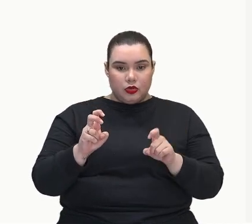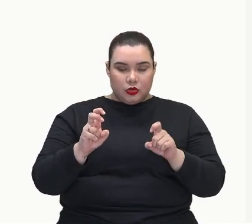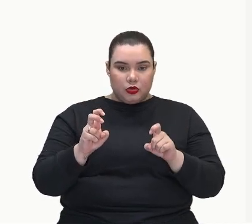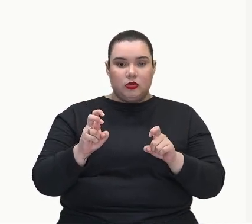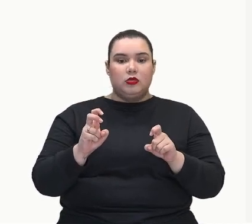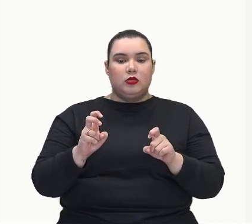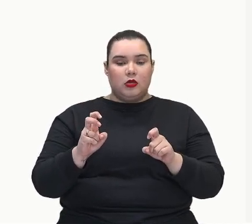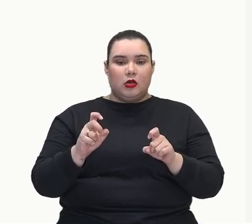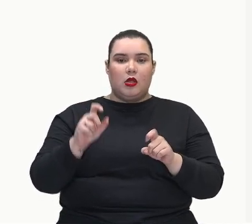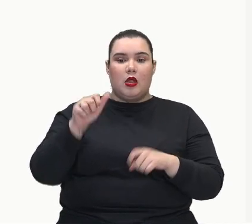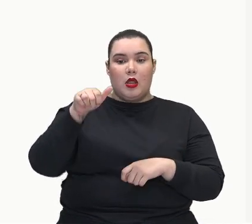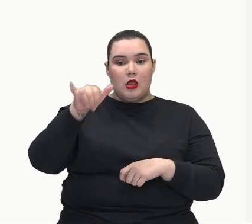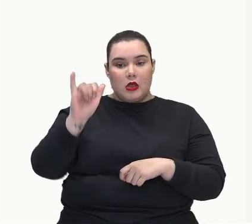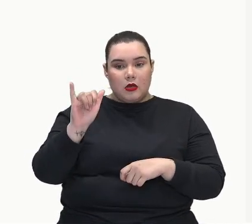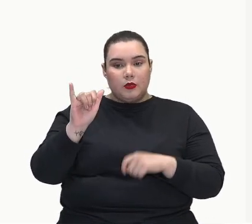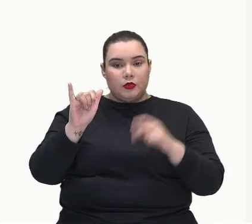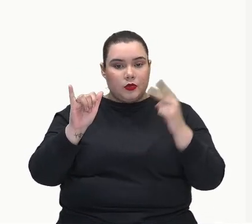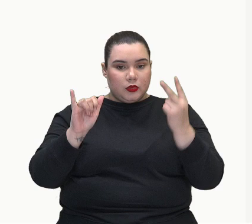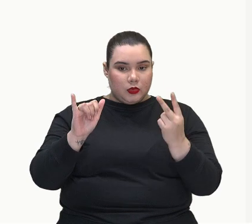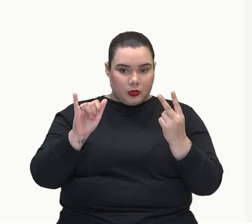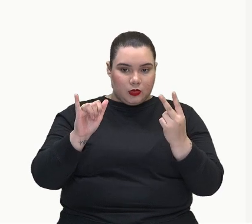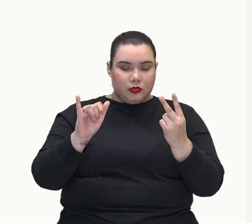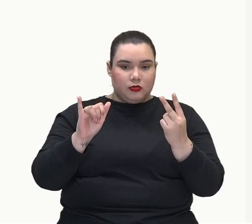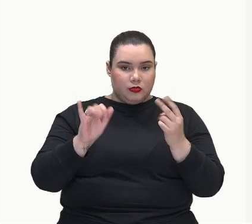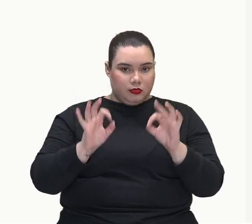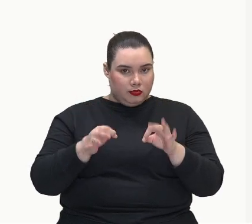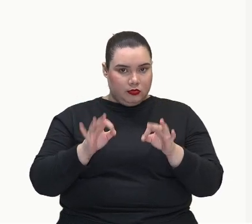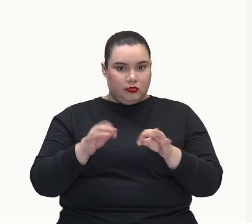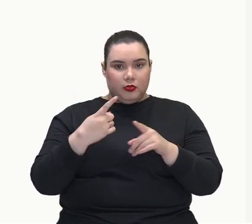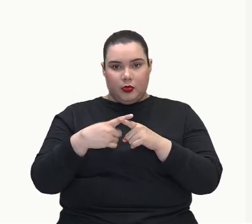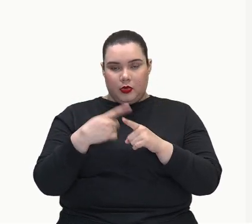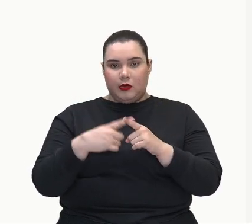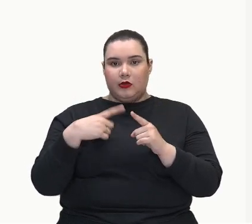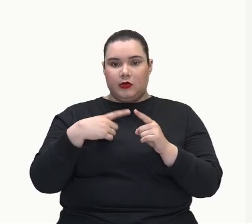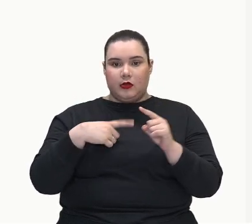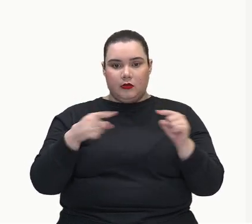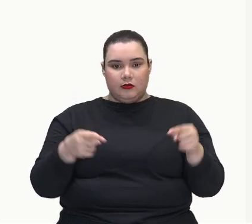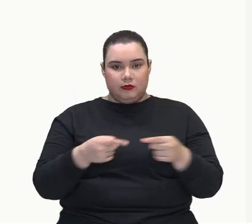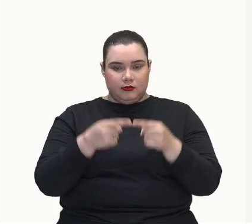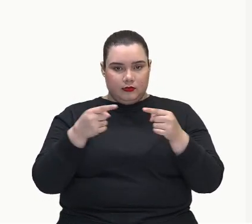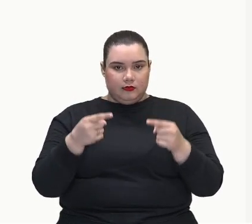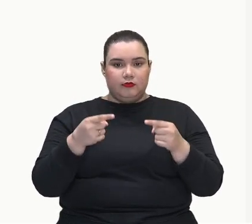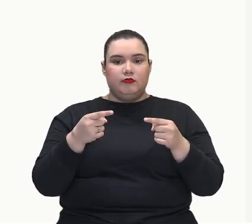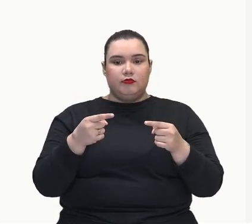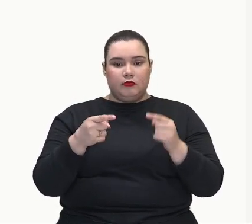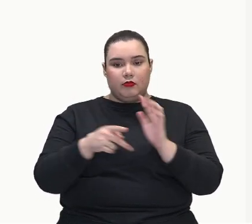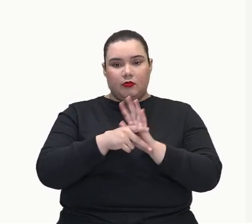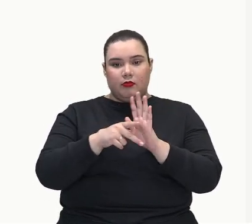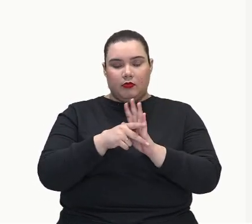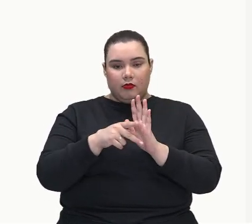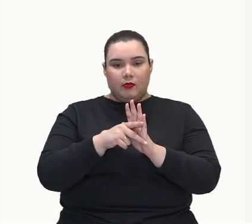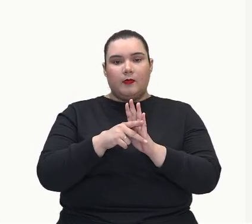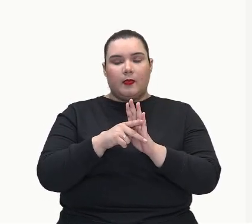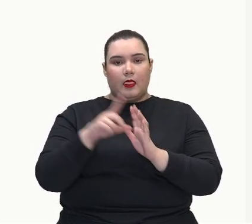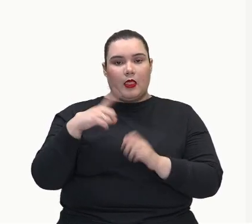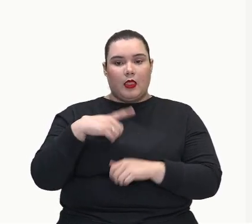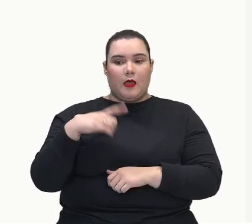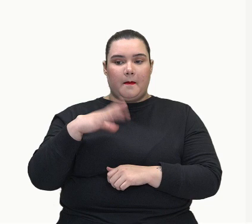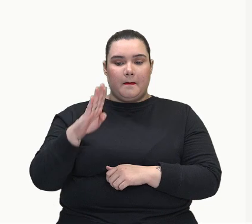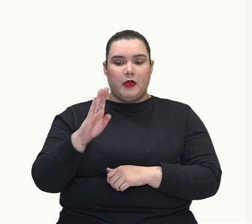igual a razão entre o y e o 2, porque estão aqui entre as retas B, C e